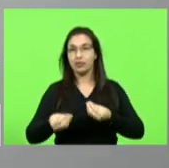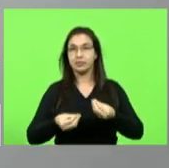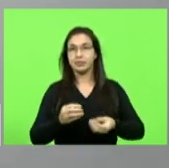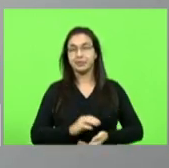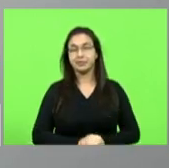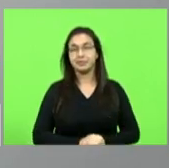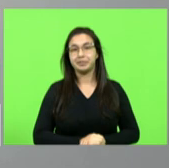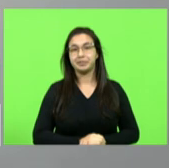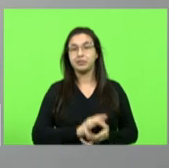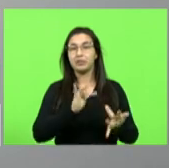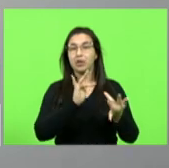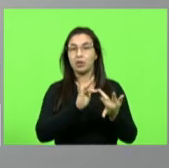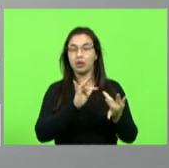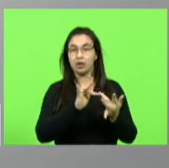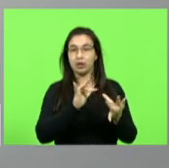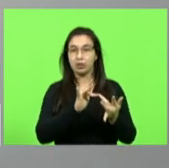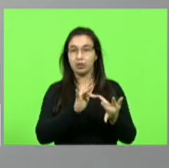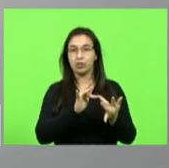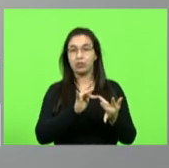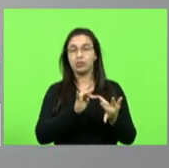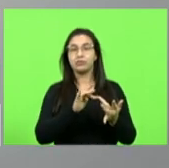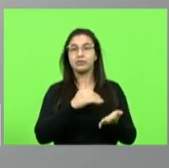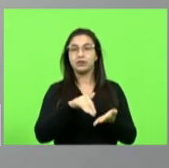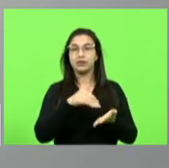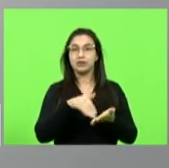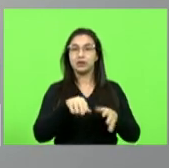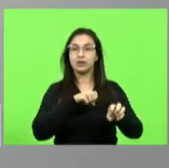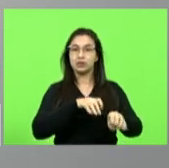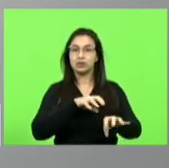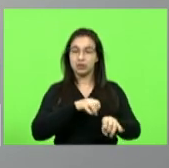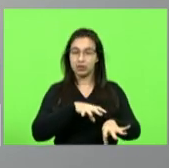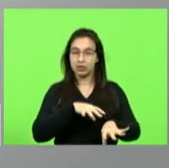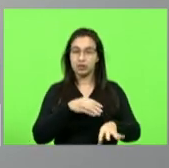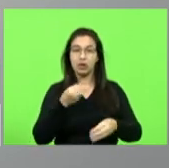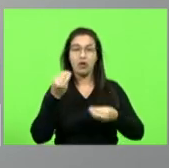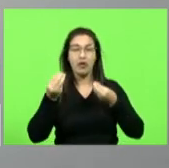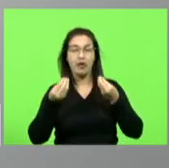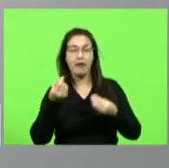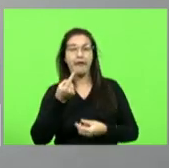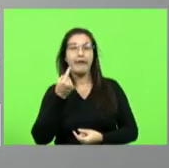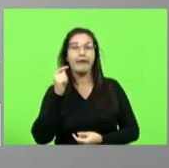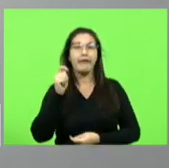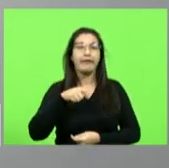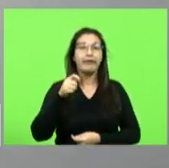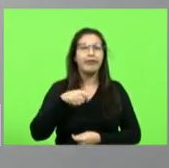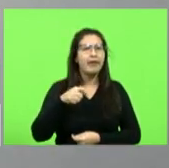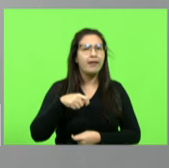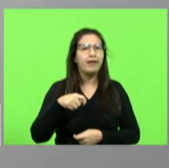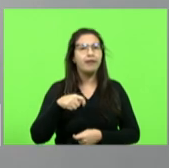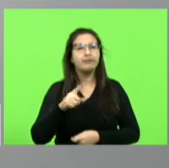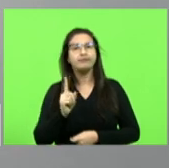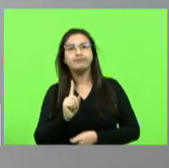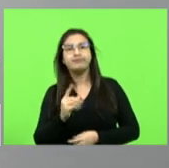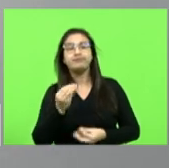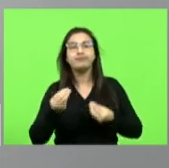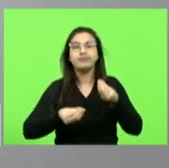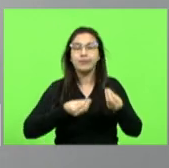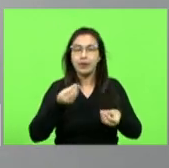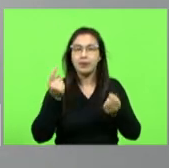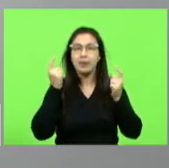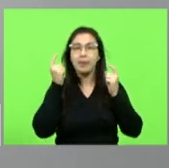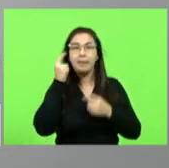em 2020 ainda, a Secretaria Estadual da Educação para verificar as possibilidades, né, e pensar conjuntamente